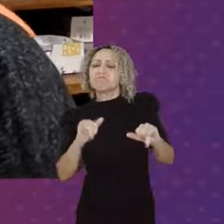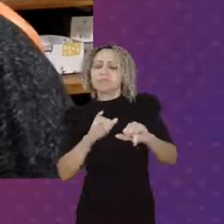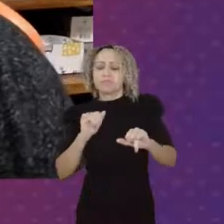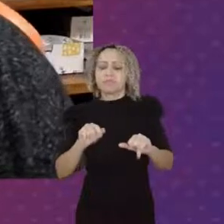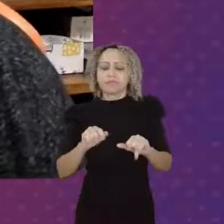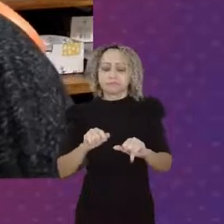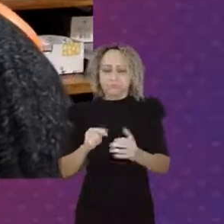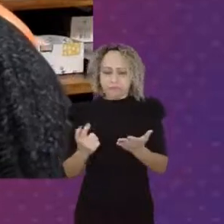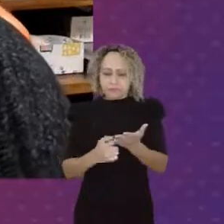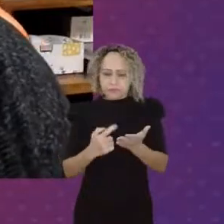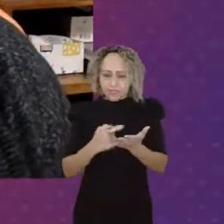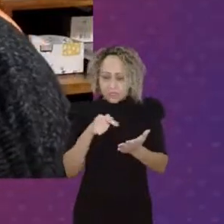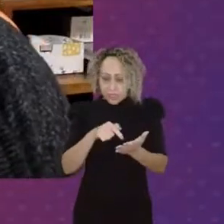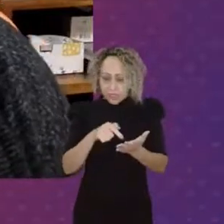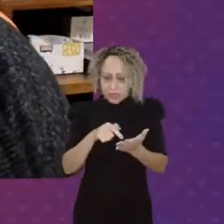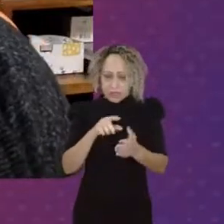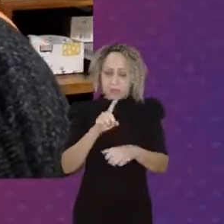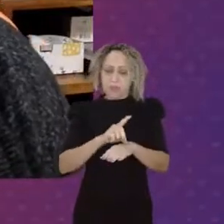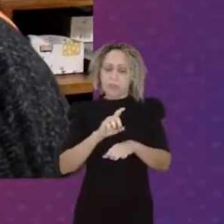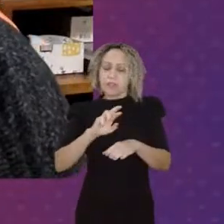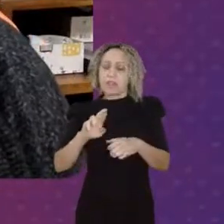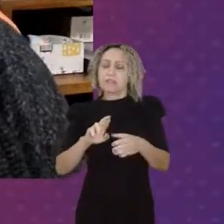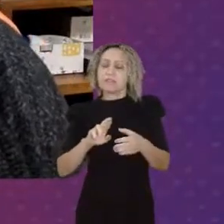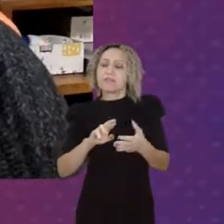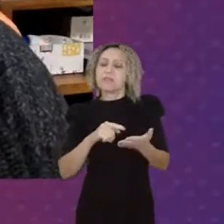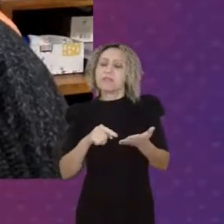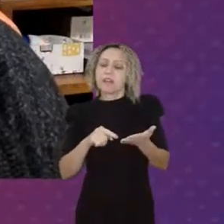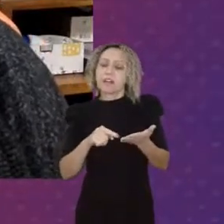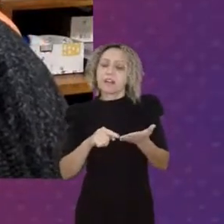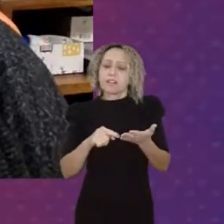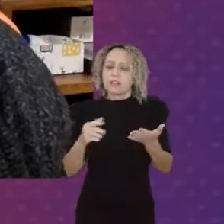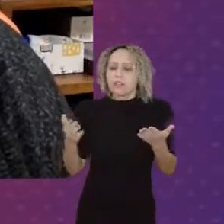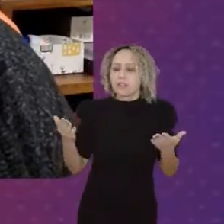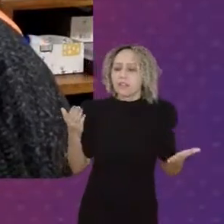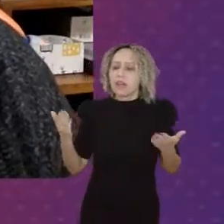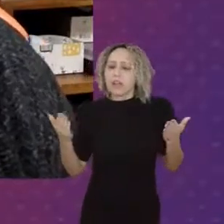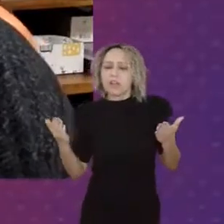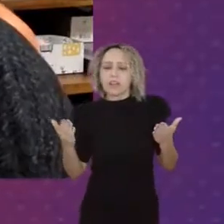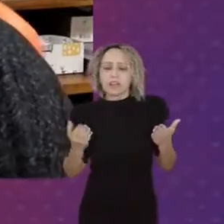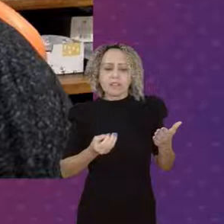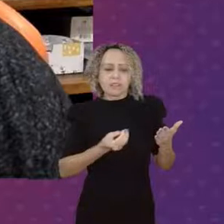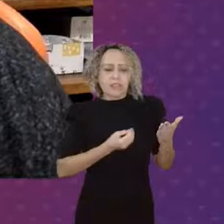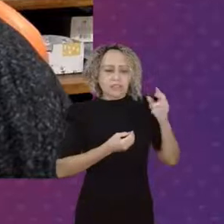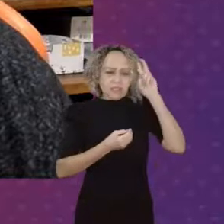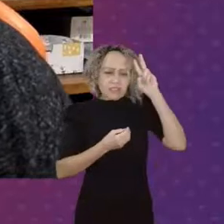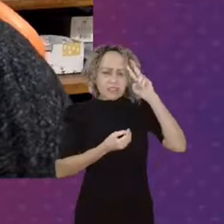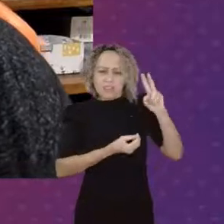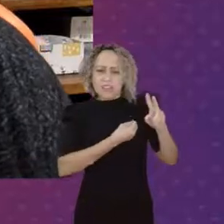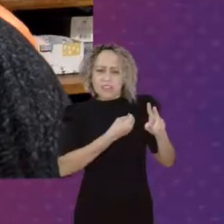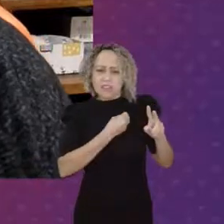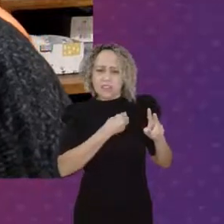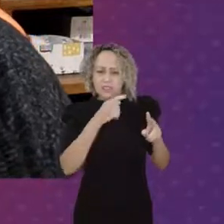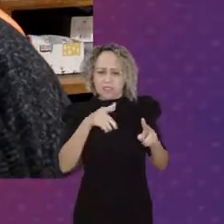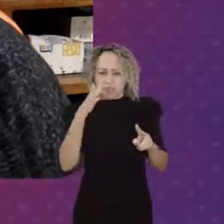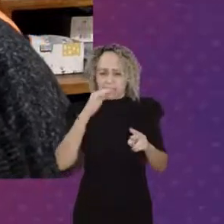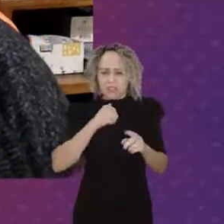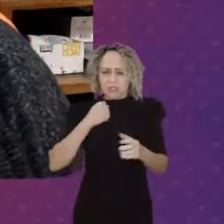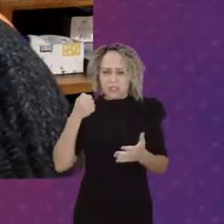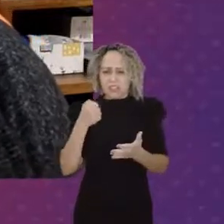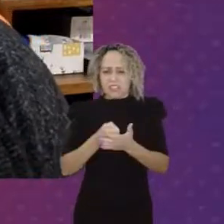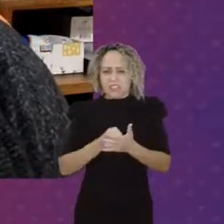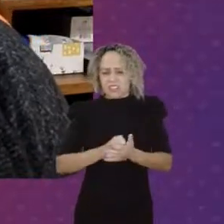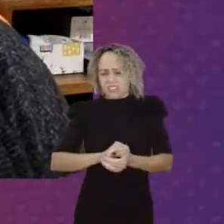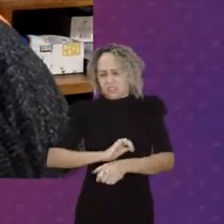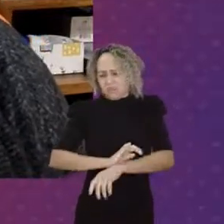de doutorado, eu traço um paralelo entre histórias de vida de pessoas que sofreram gordofobia, o preconceito contra